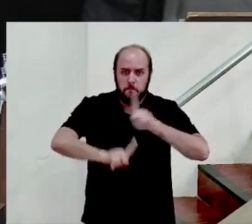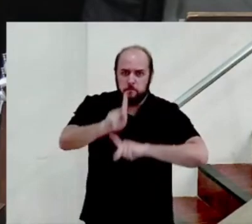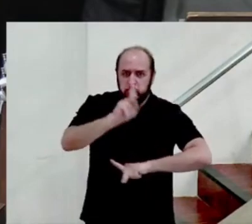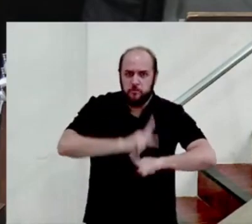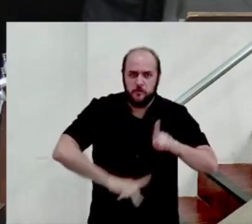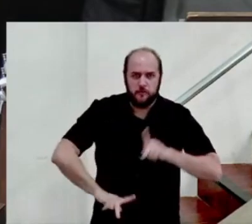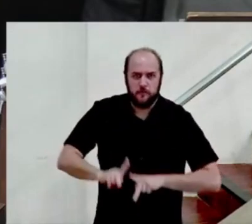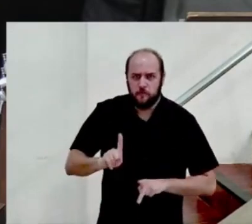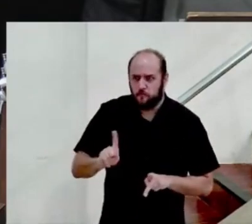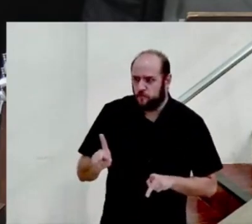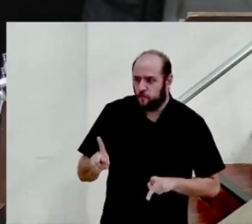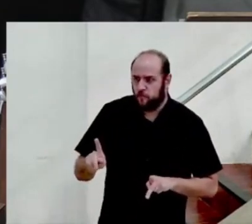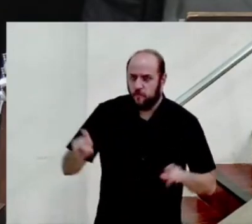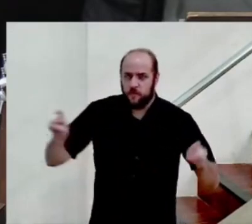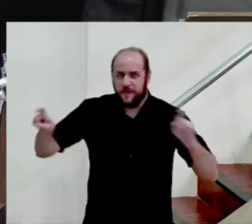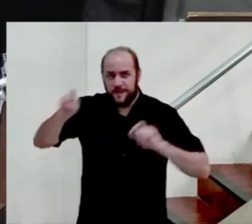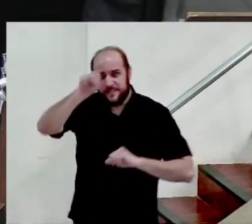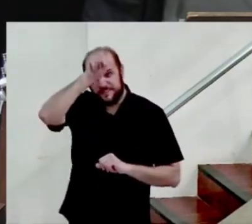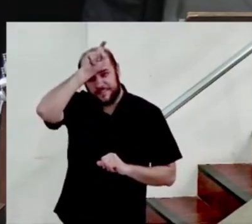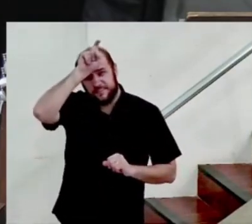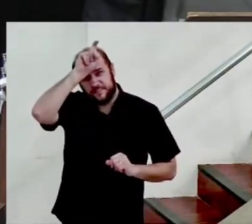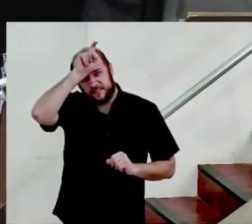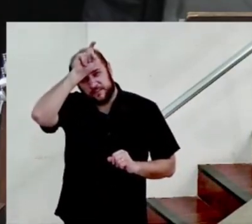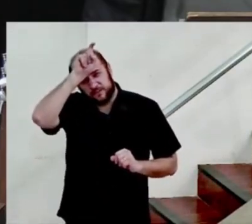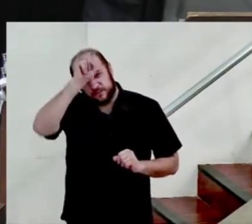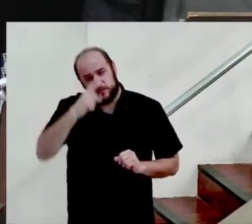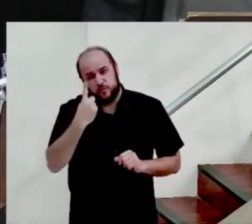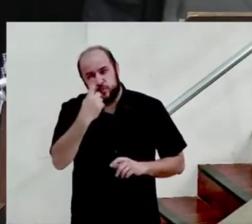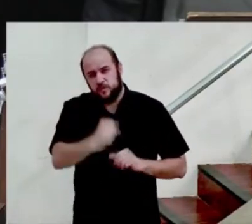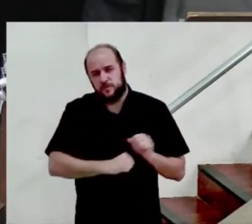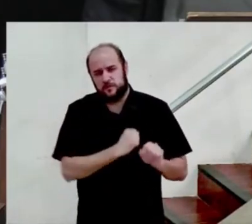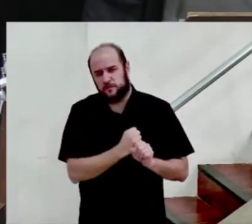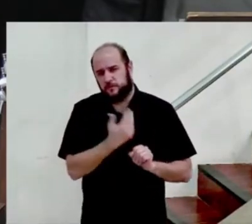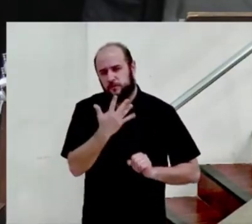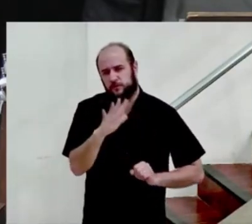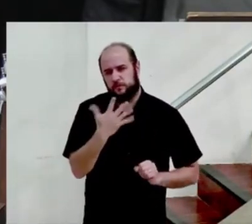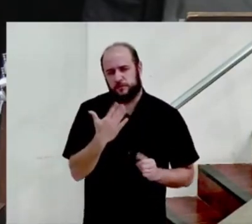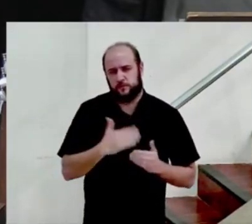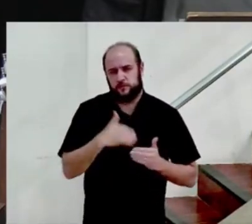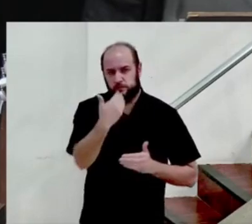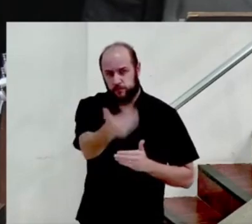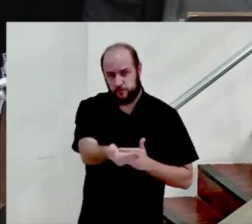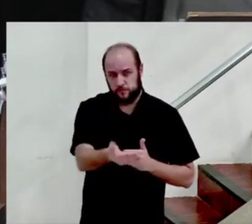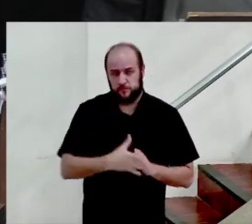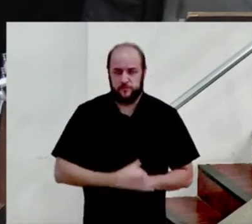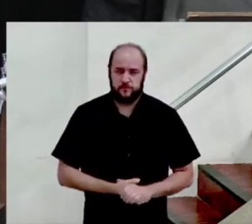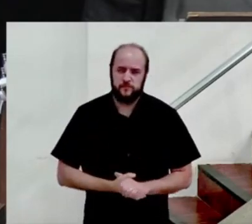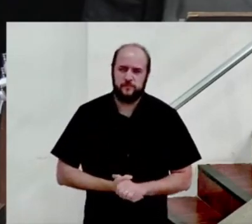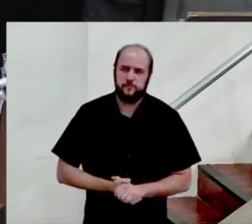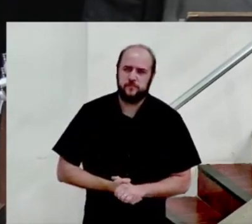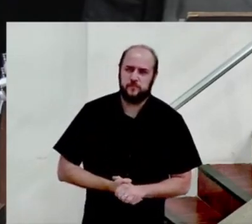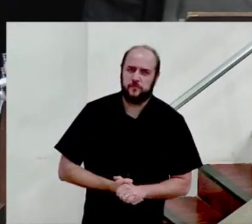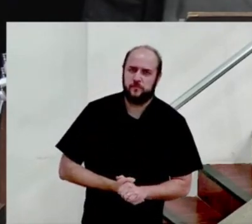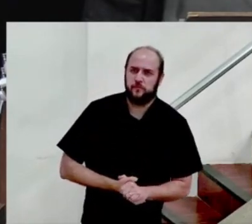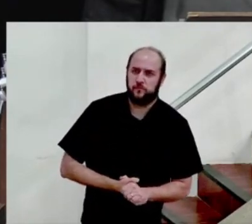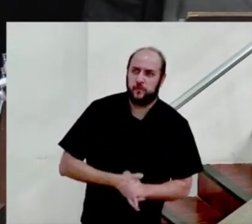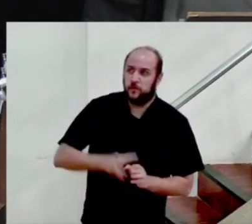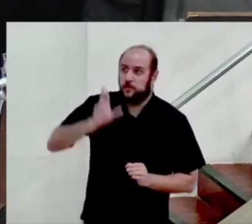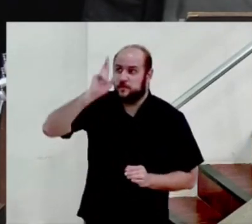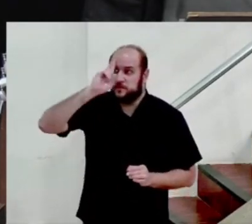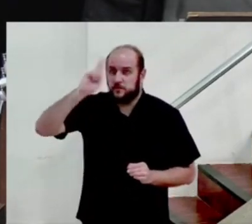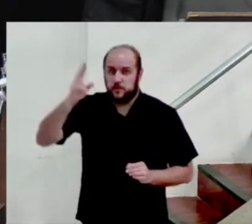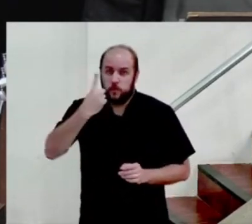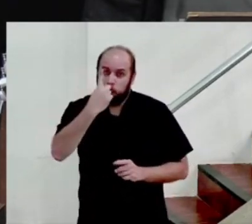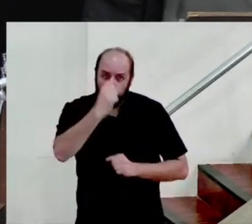acabado de sair do Egito, já se passavam quase 1 ano. O Senhor passou com eles quase 1 ano,